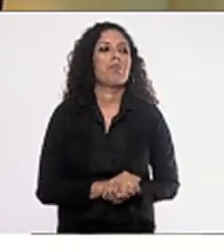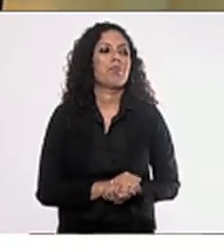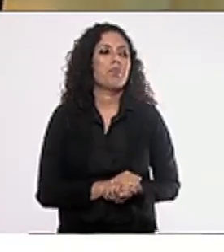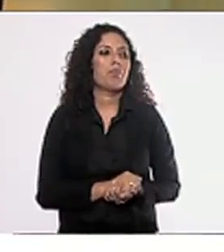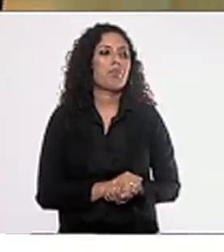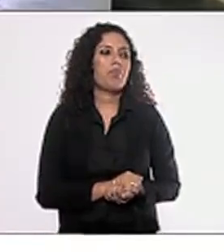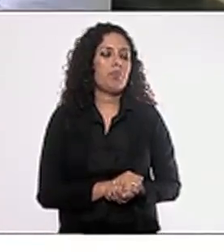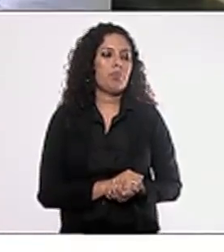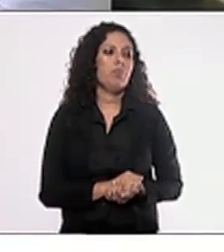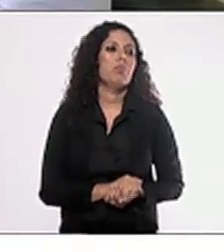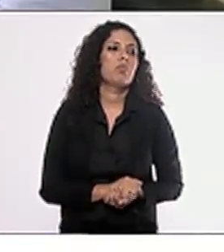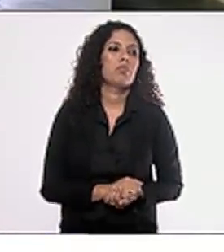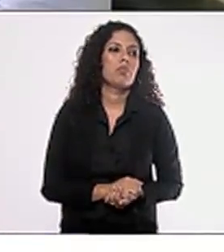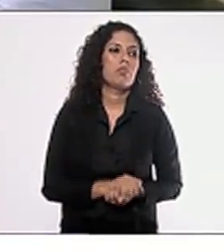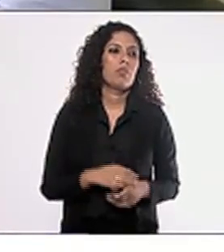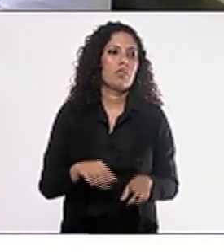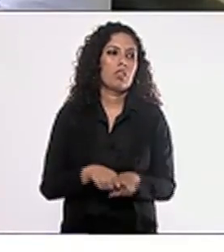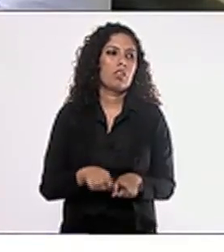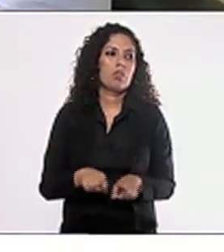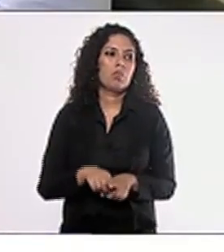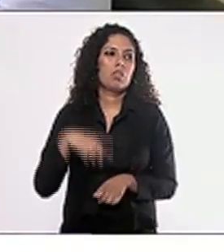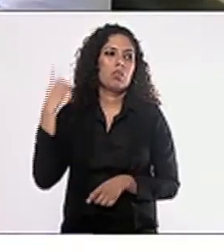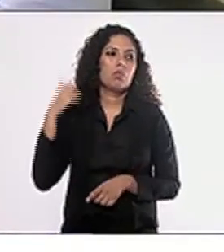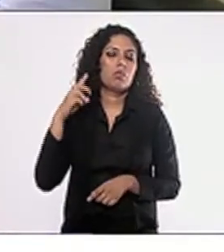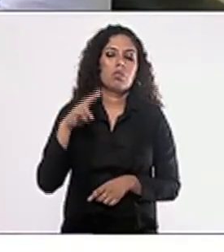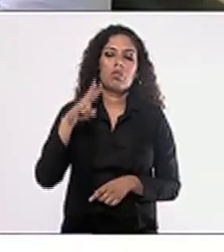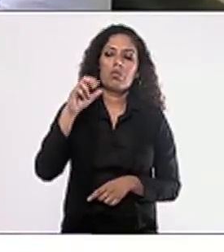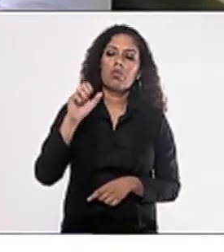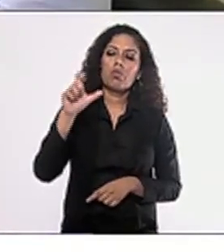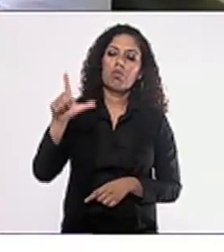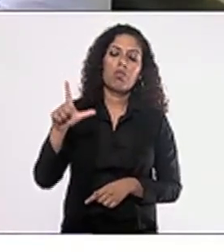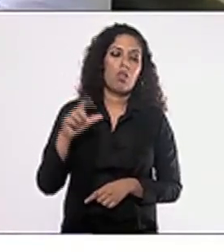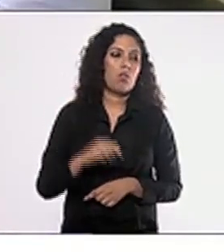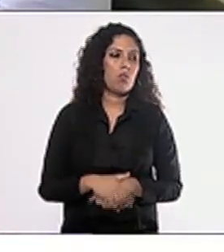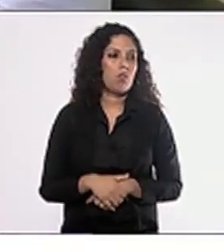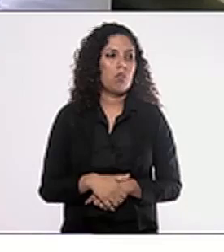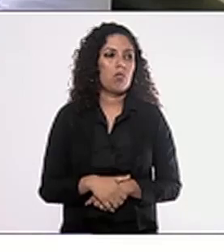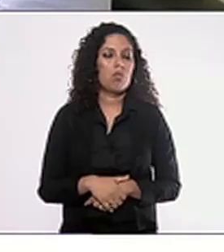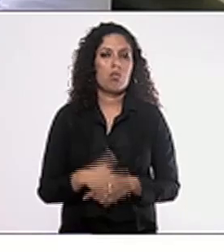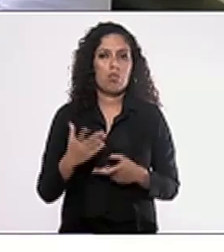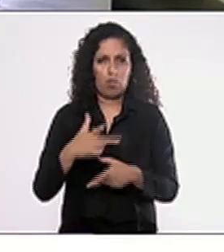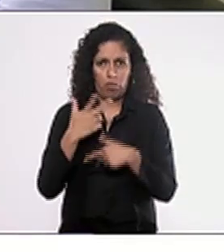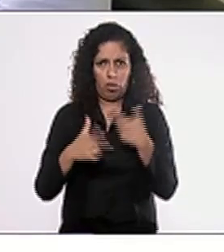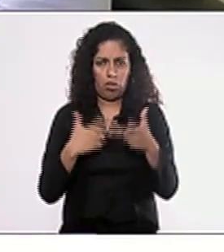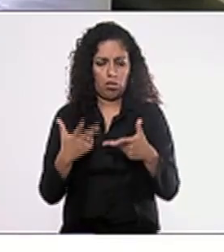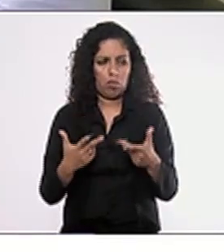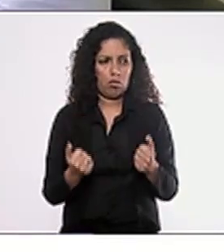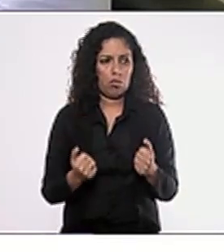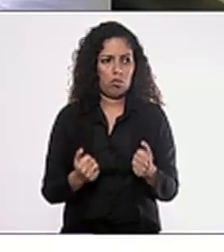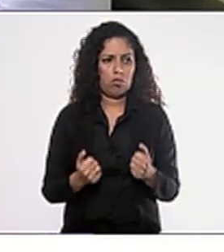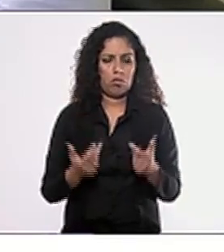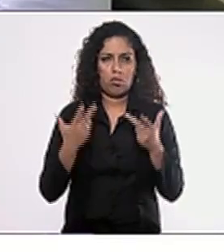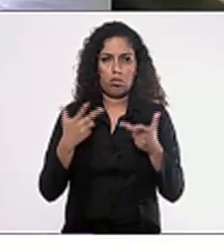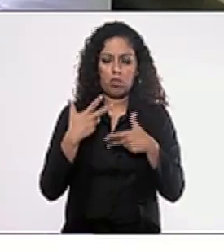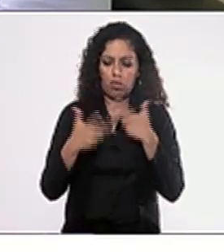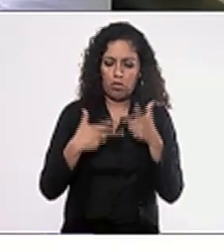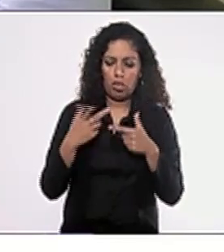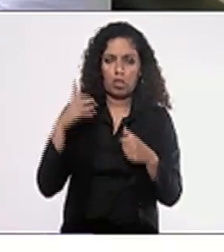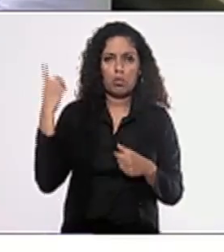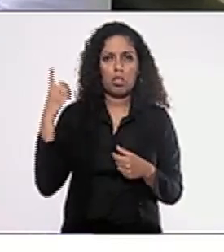Maravilha. Registro também a presença do deputado Valceasa. Deseja fazer uso da palavra? Deseja fazer uso da palavra,